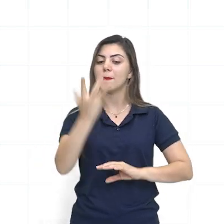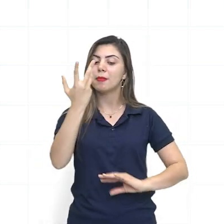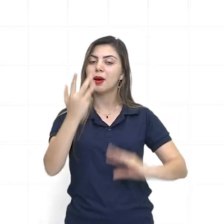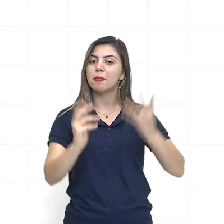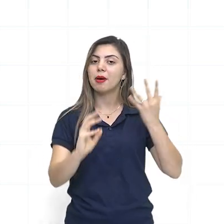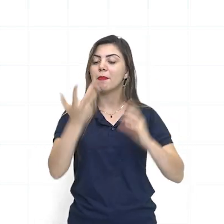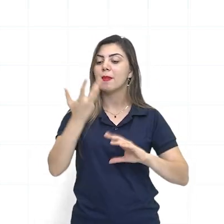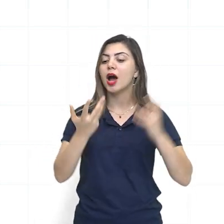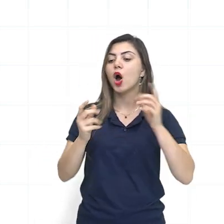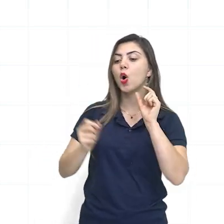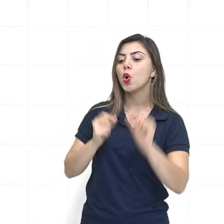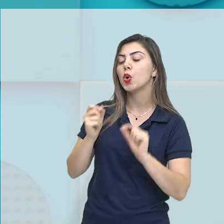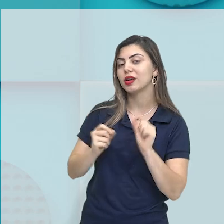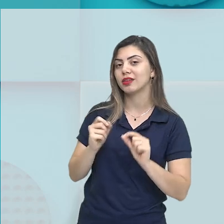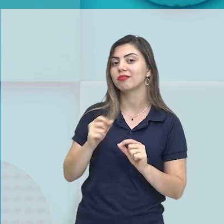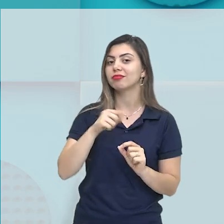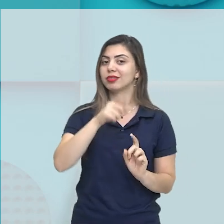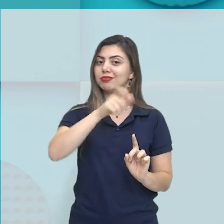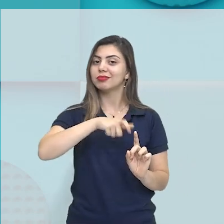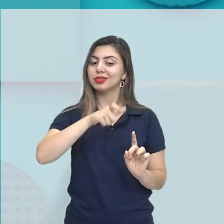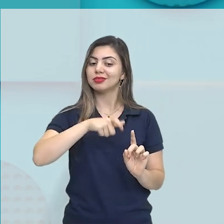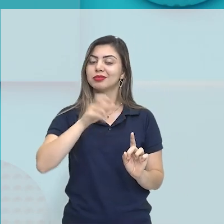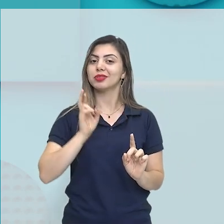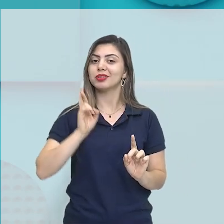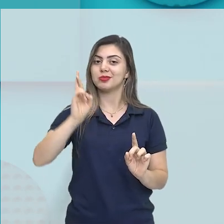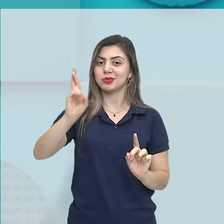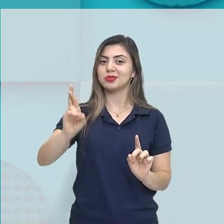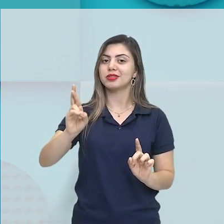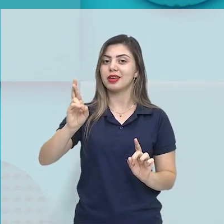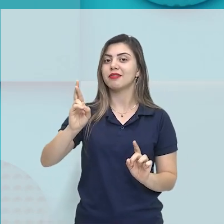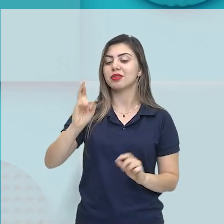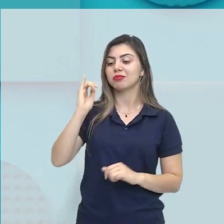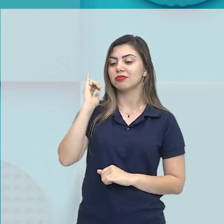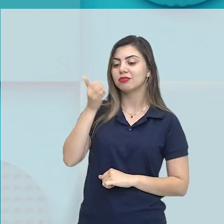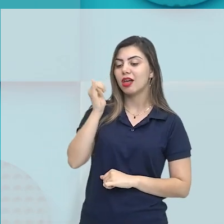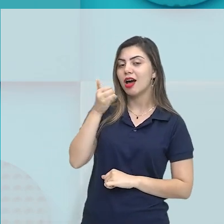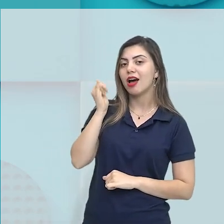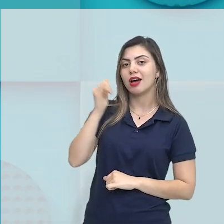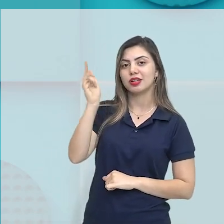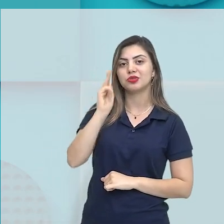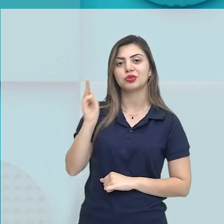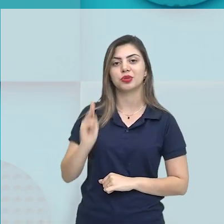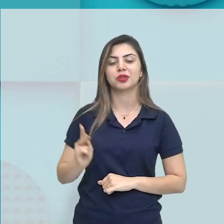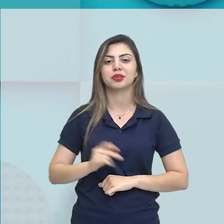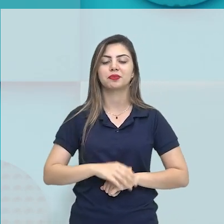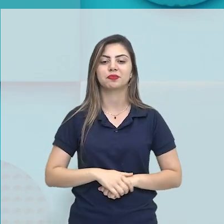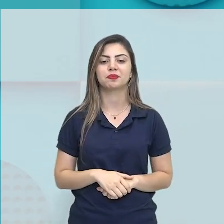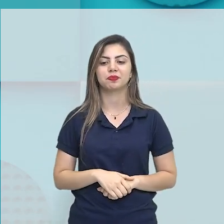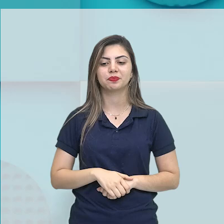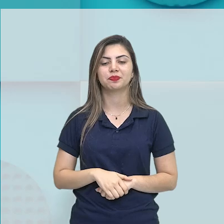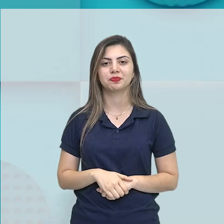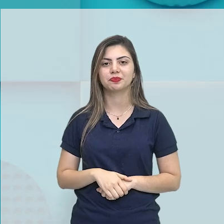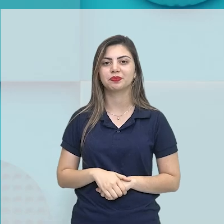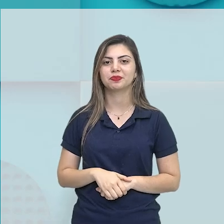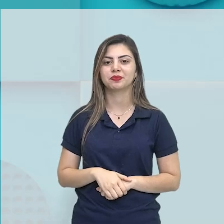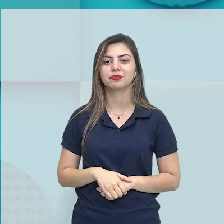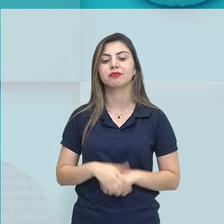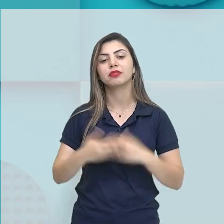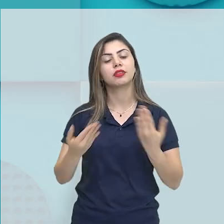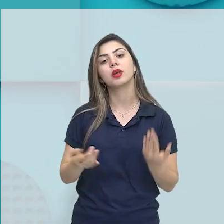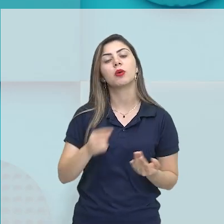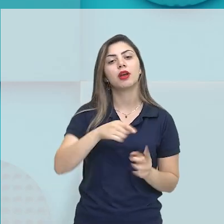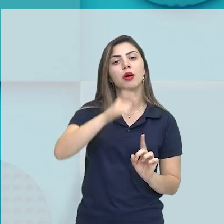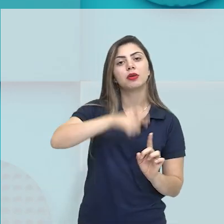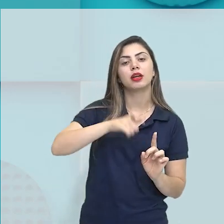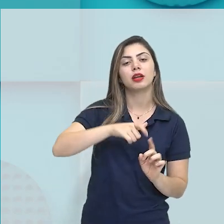em um determinado espaço e tempo. Então, vai ter o narrador que ele vai estar contando a história. O